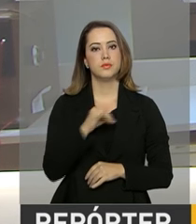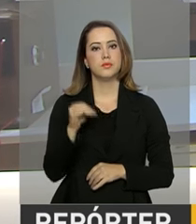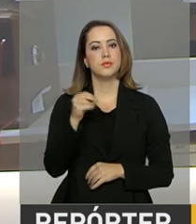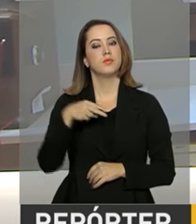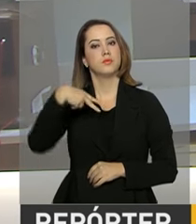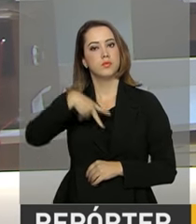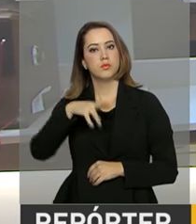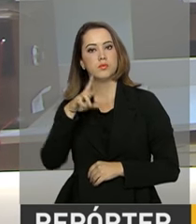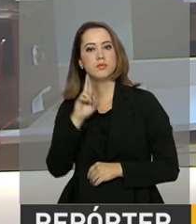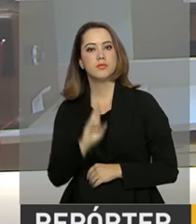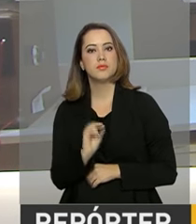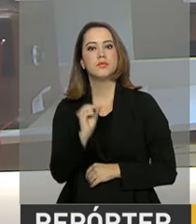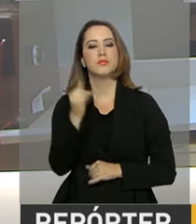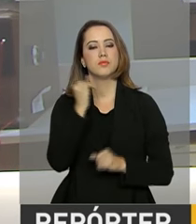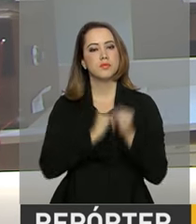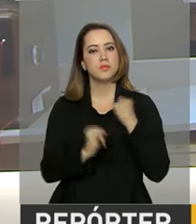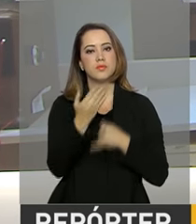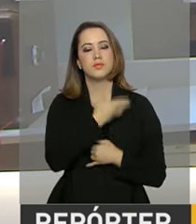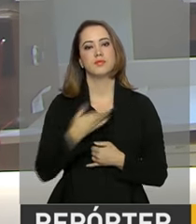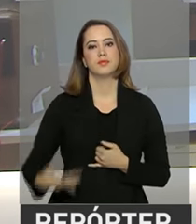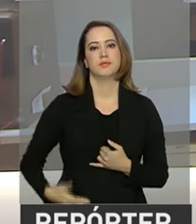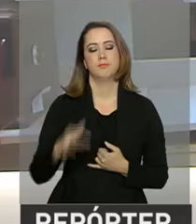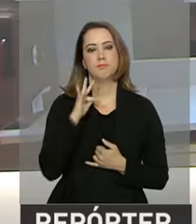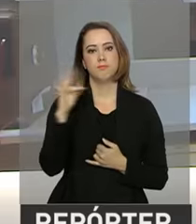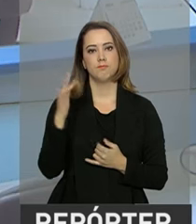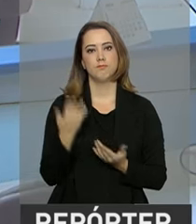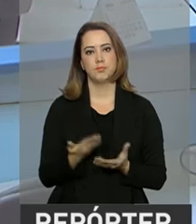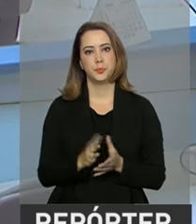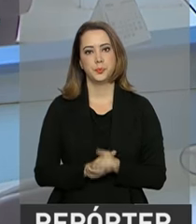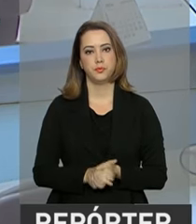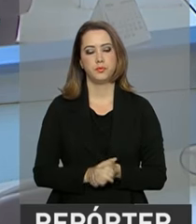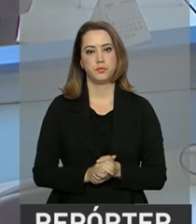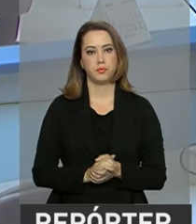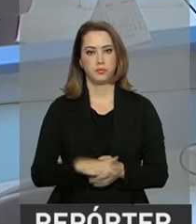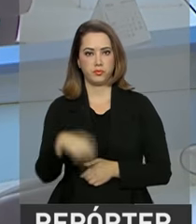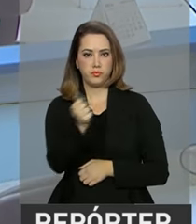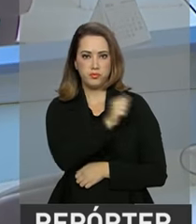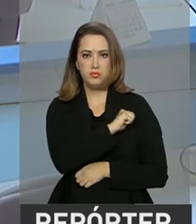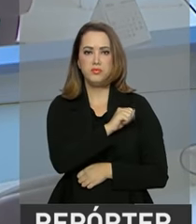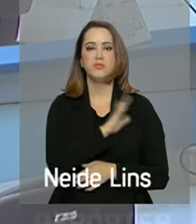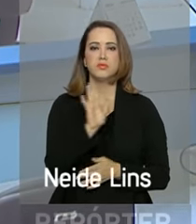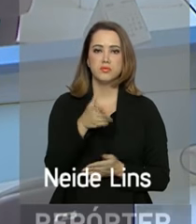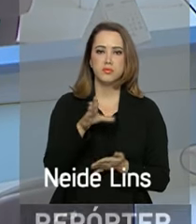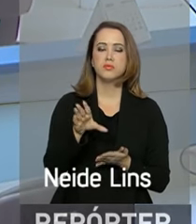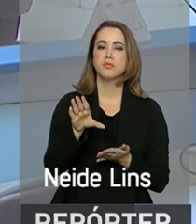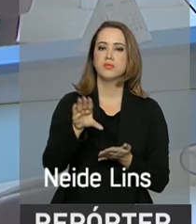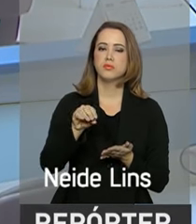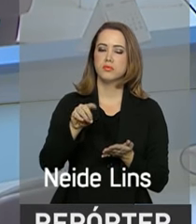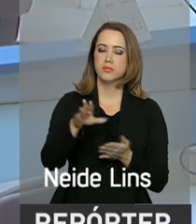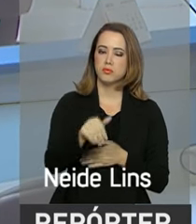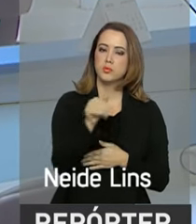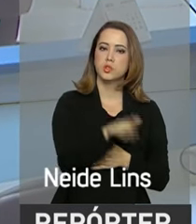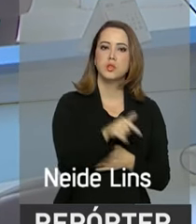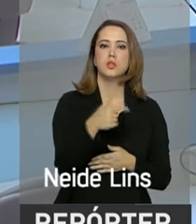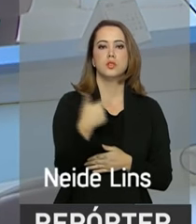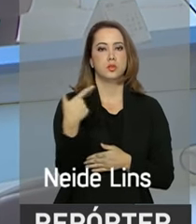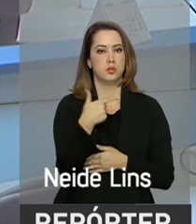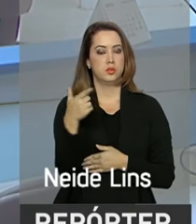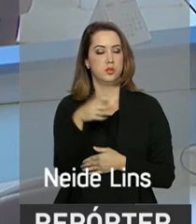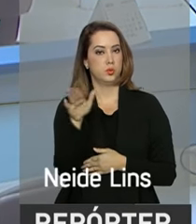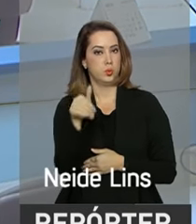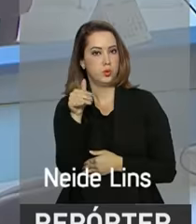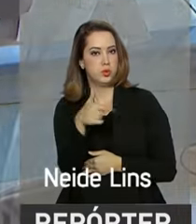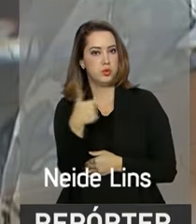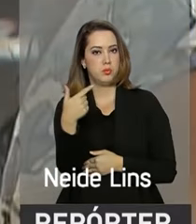o repórter NBR está no ar com as notícias do governo federal. Os estudantes selecionados na segunda chamada do Pro tem